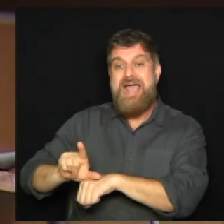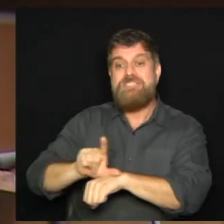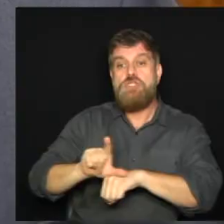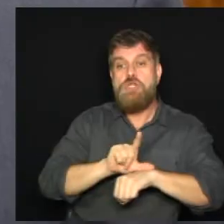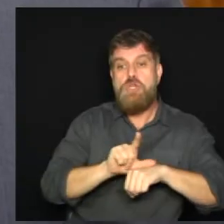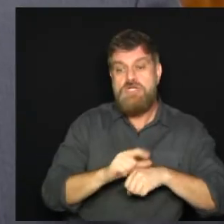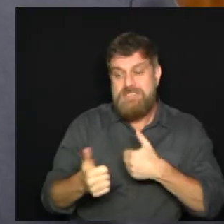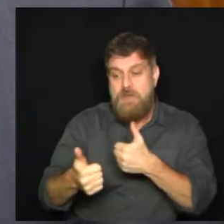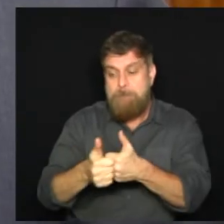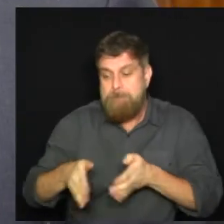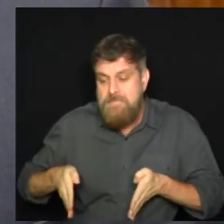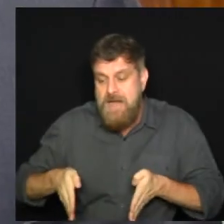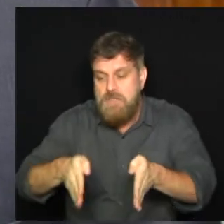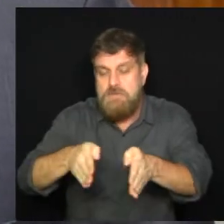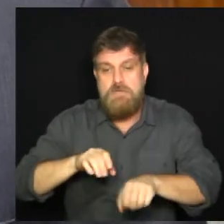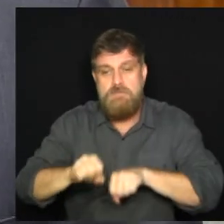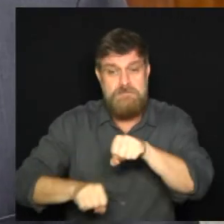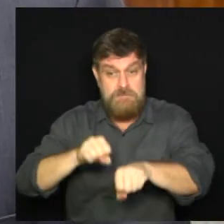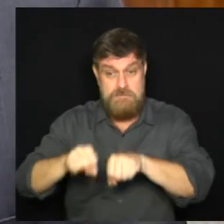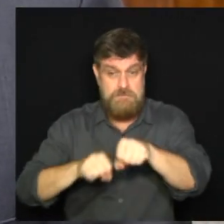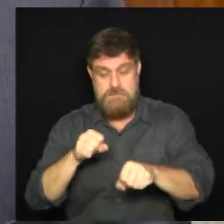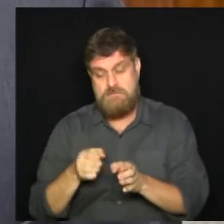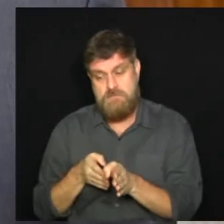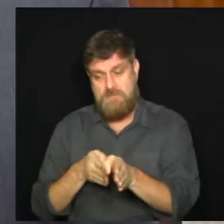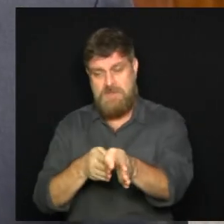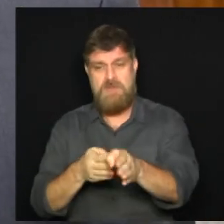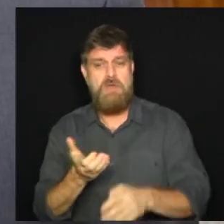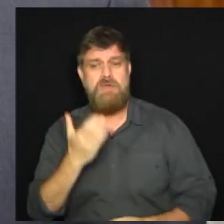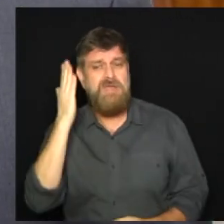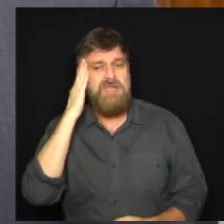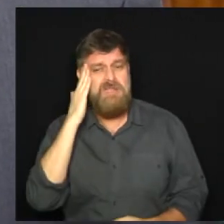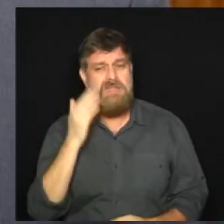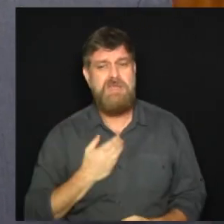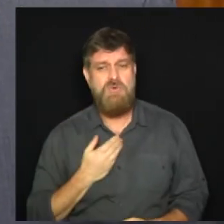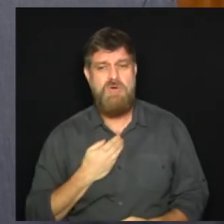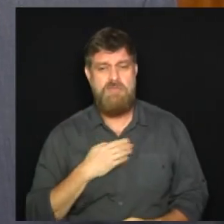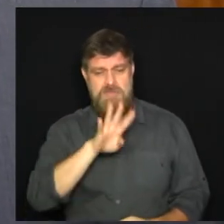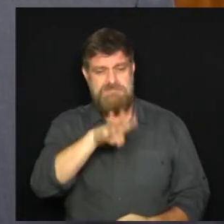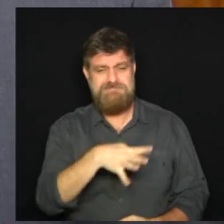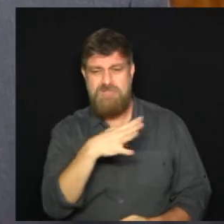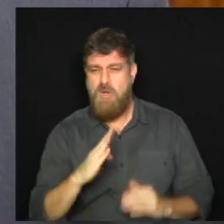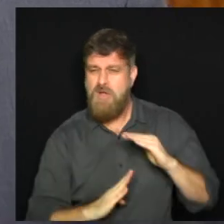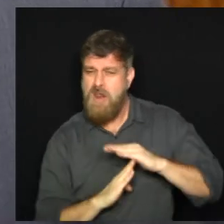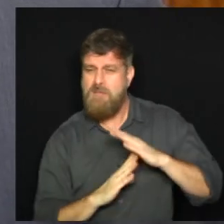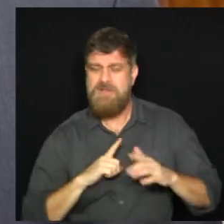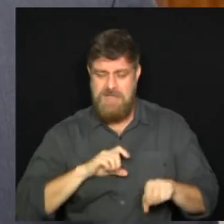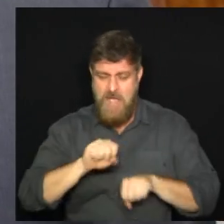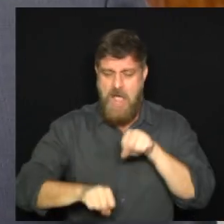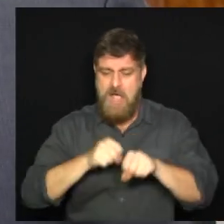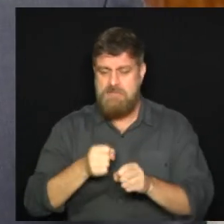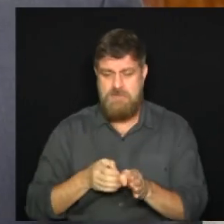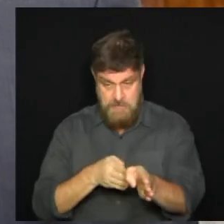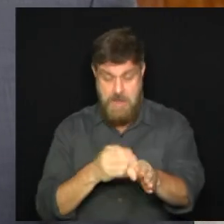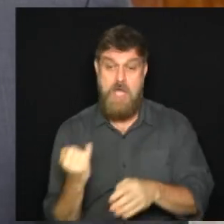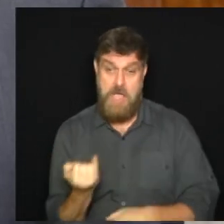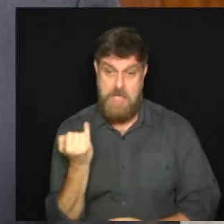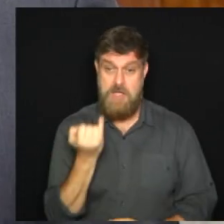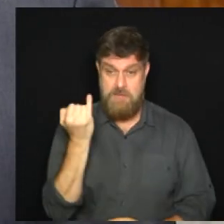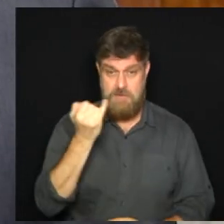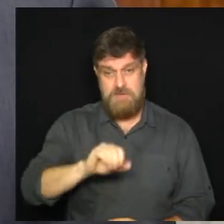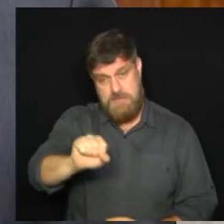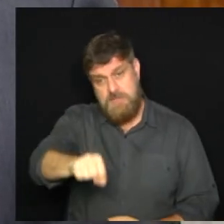Prefeitura sobre projetos para a construção de uma ciclovia na Avenida Princesa do Oeste. A preocupação do